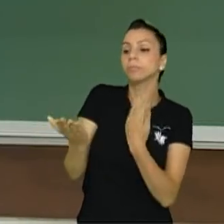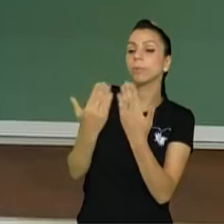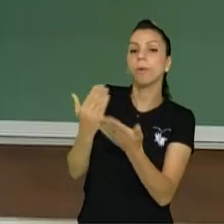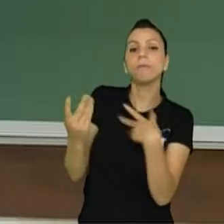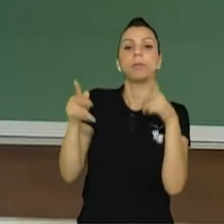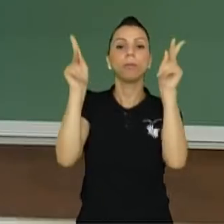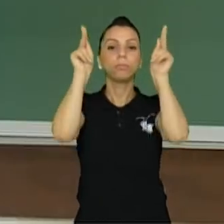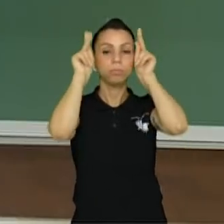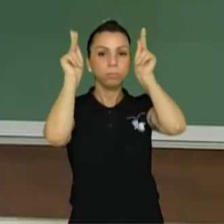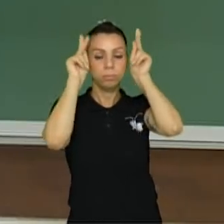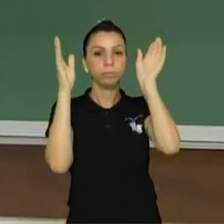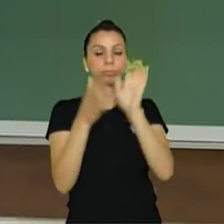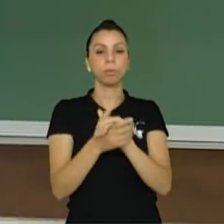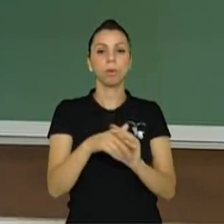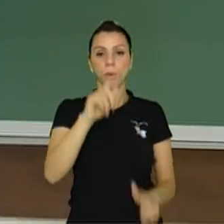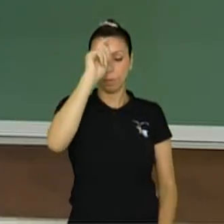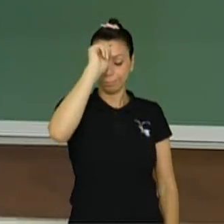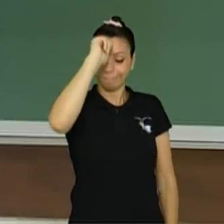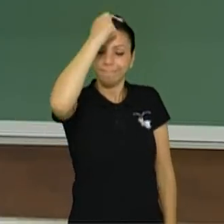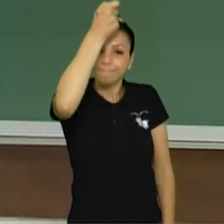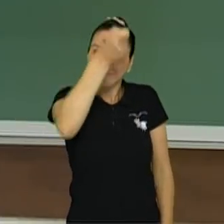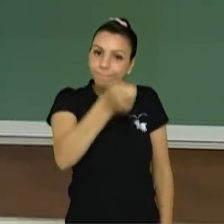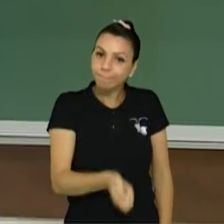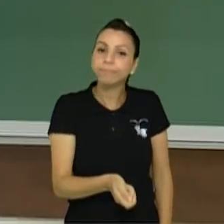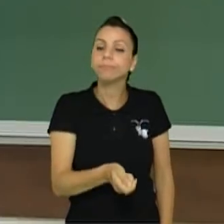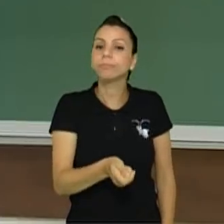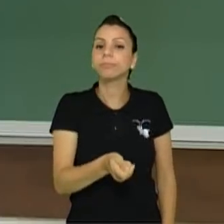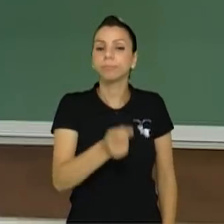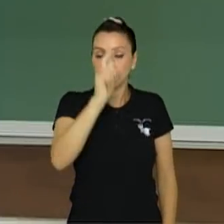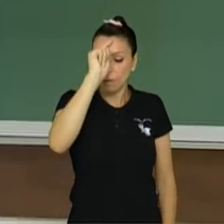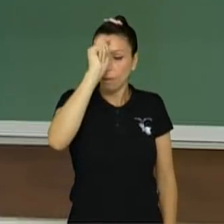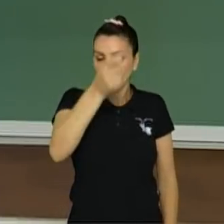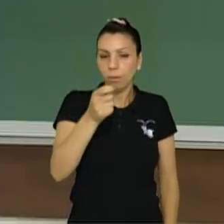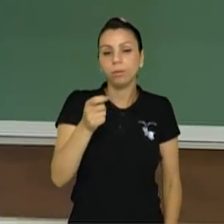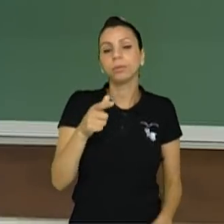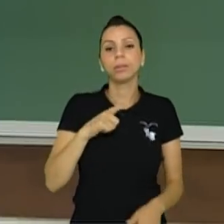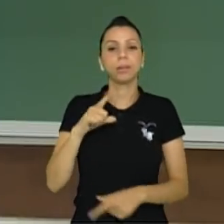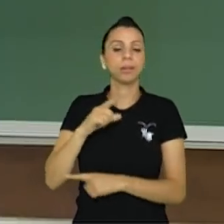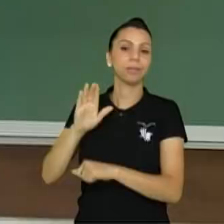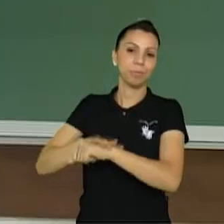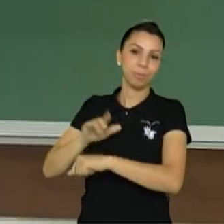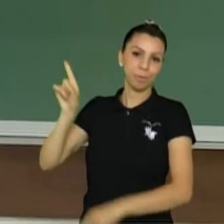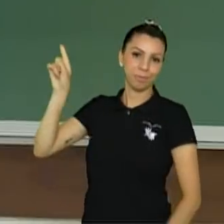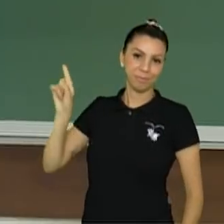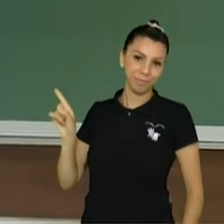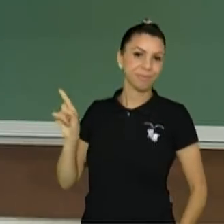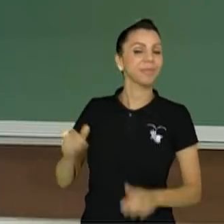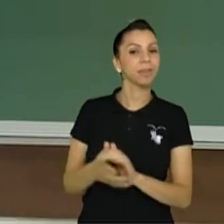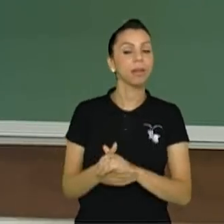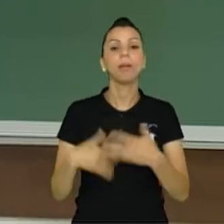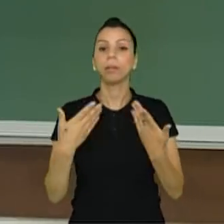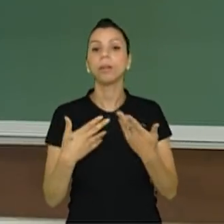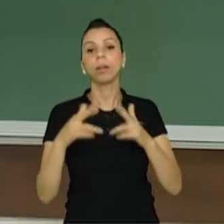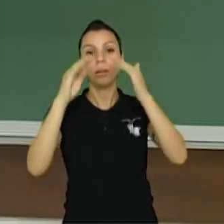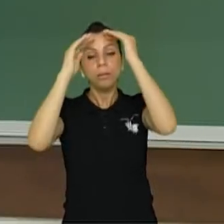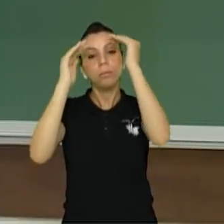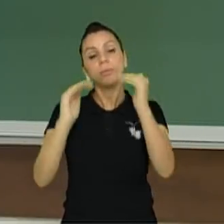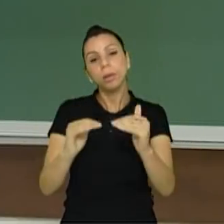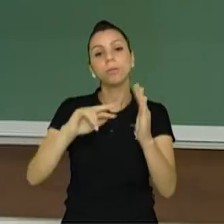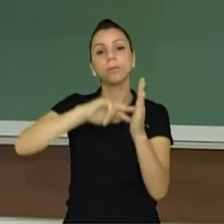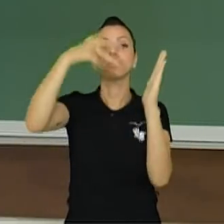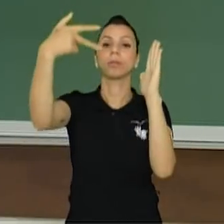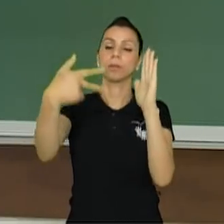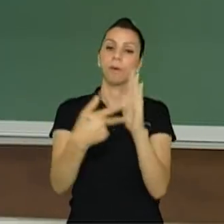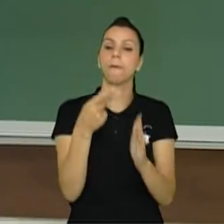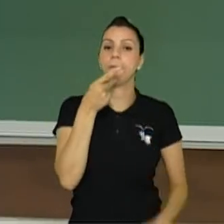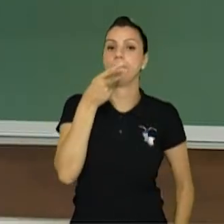príncipe. Esse ato de tirar o chapéu, nessa época aqui, era o quê? Um ato de respeito. Significa que eu